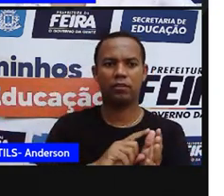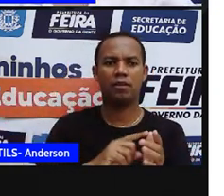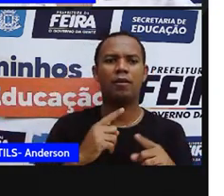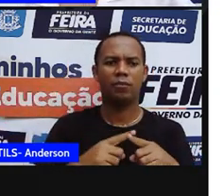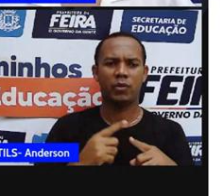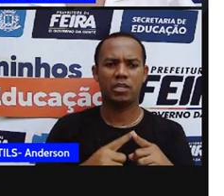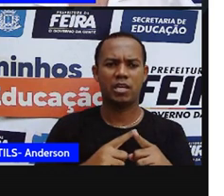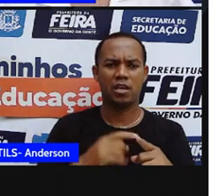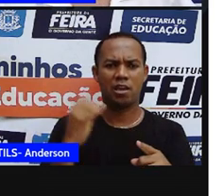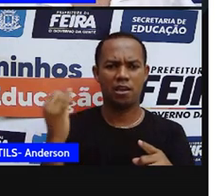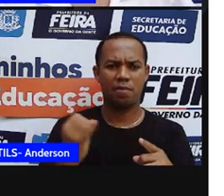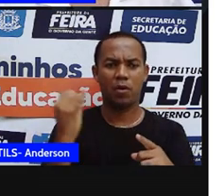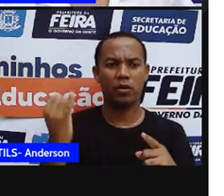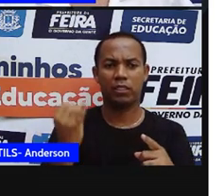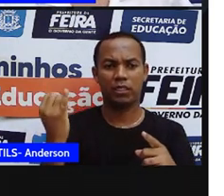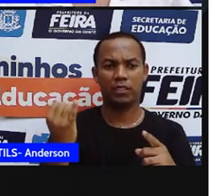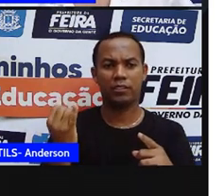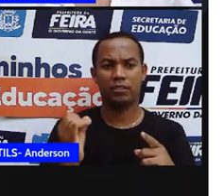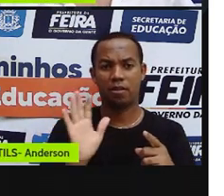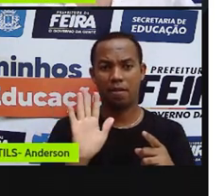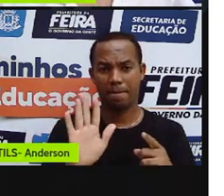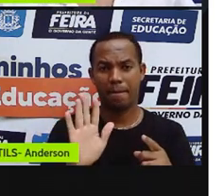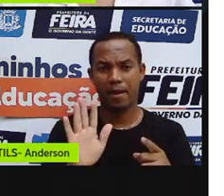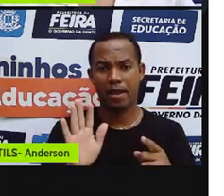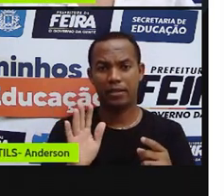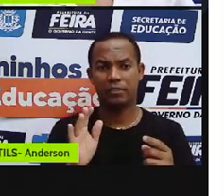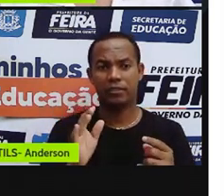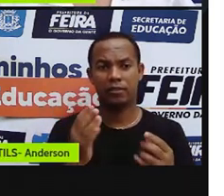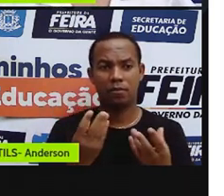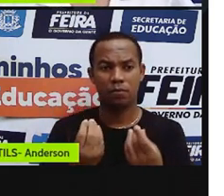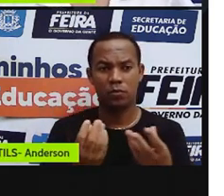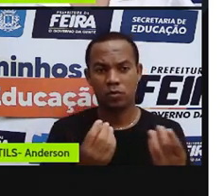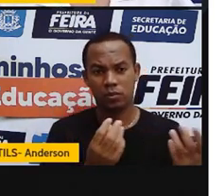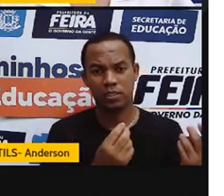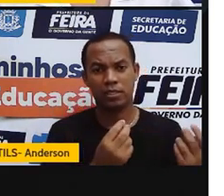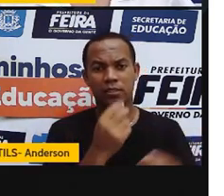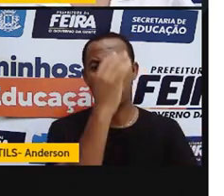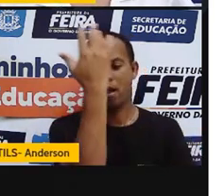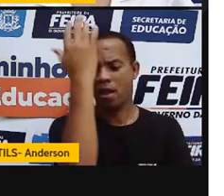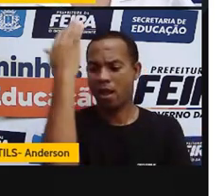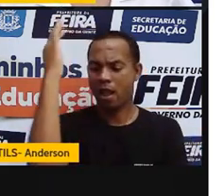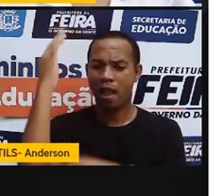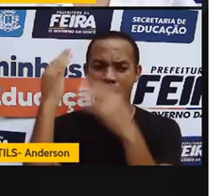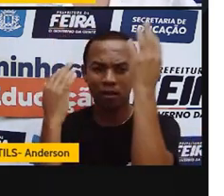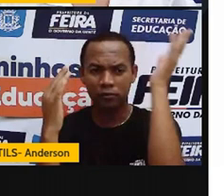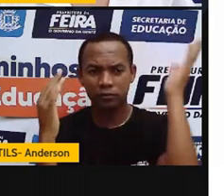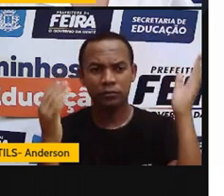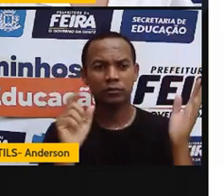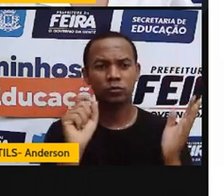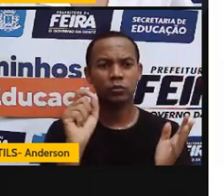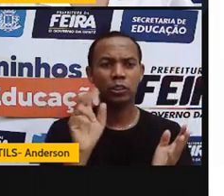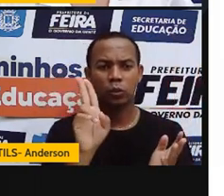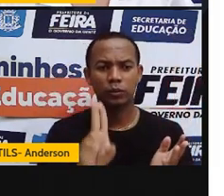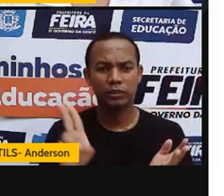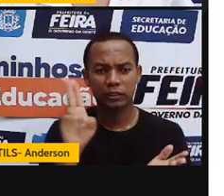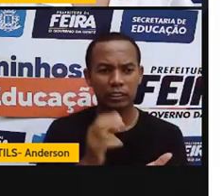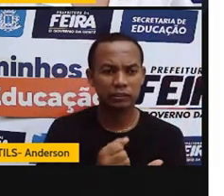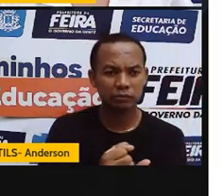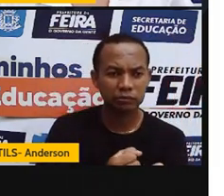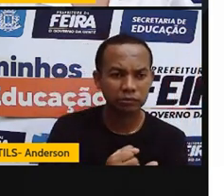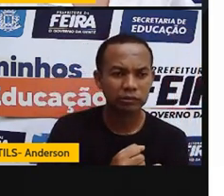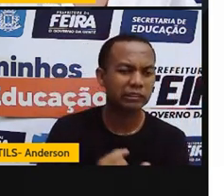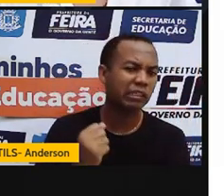né? Até os dias atuais, como a Pró falou, muitas das plantas, elas são utilizadas há séculos, né, por